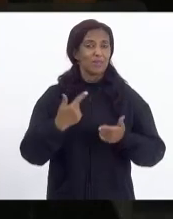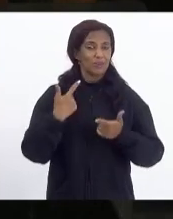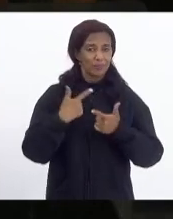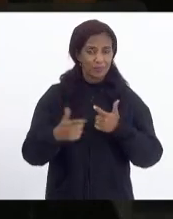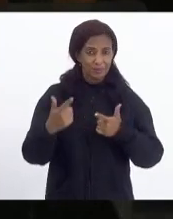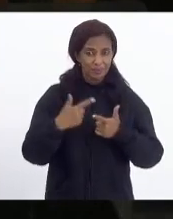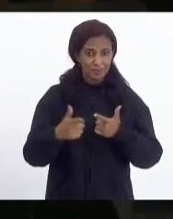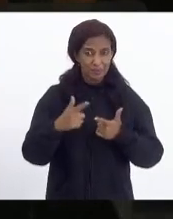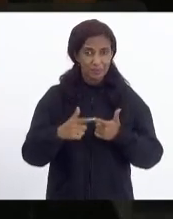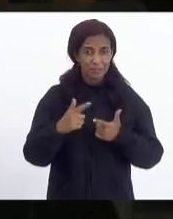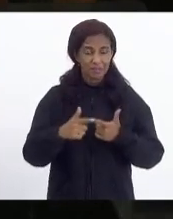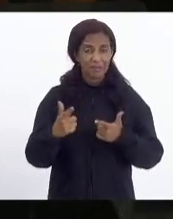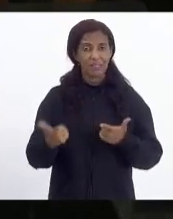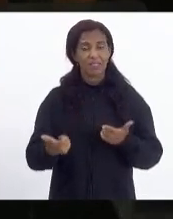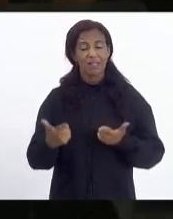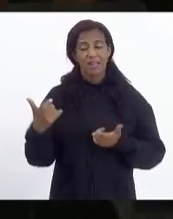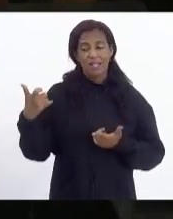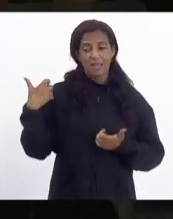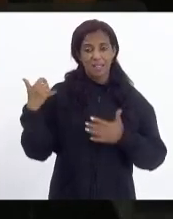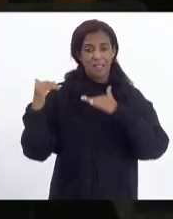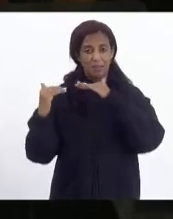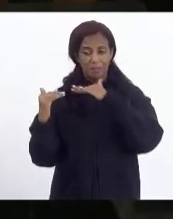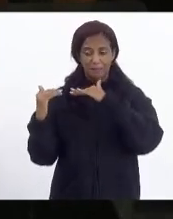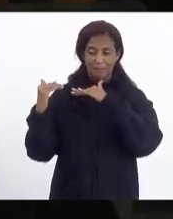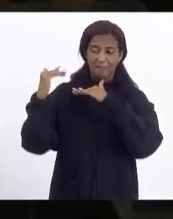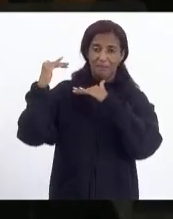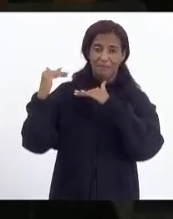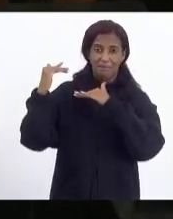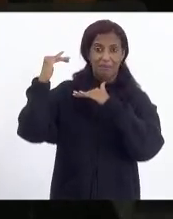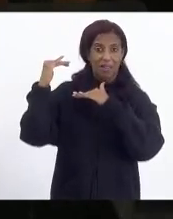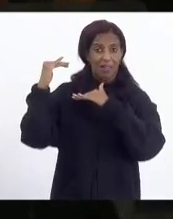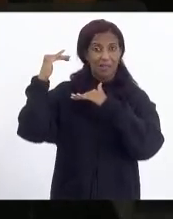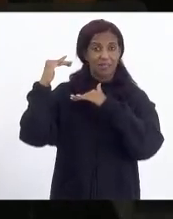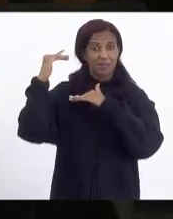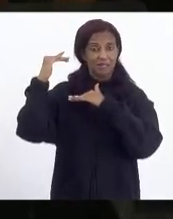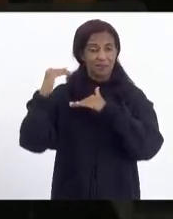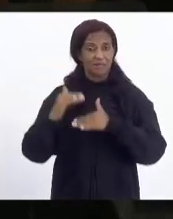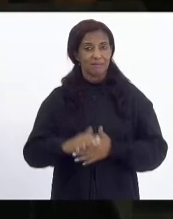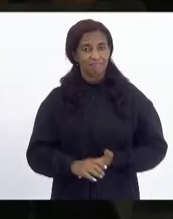e muitas vezes numa idade um pouco a mais avançada